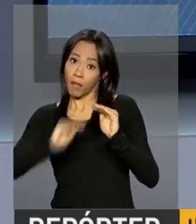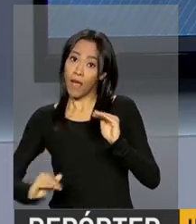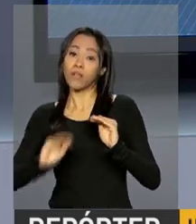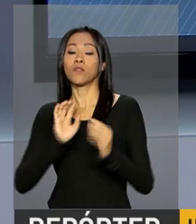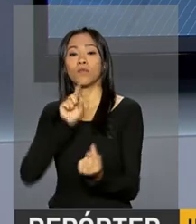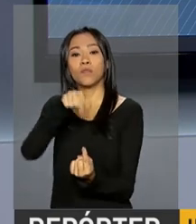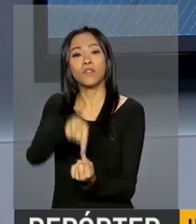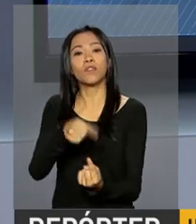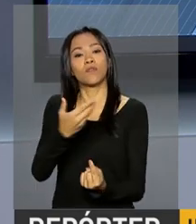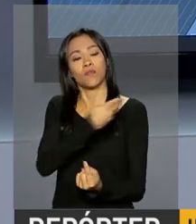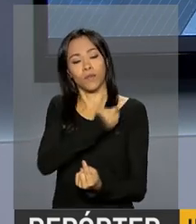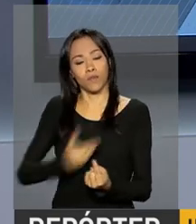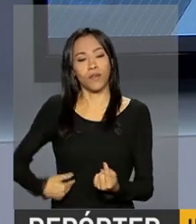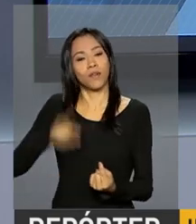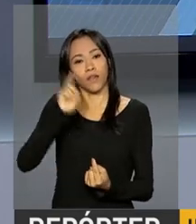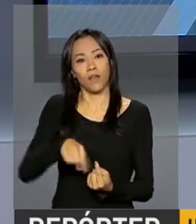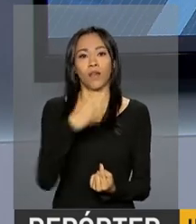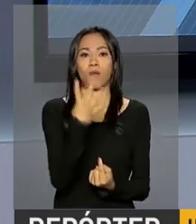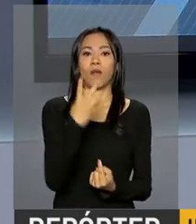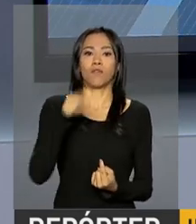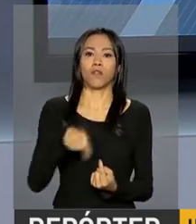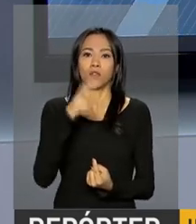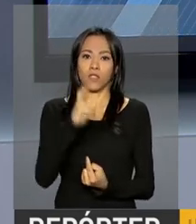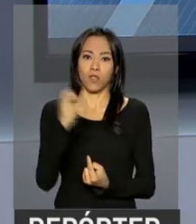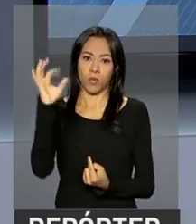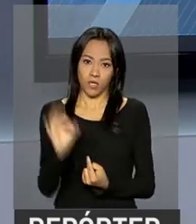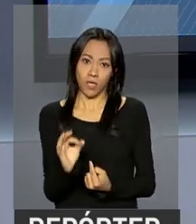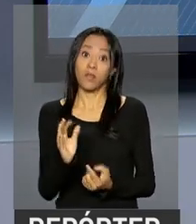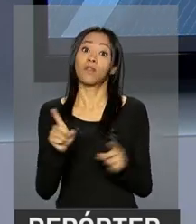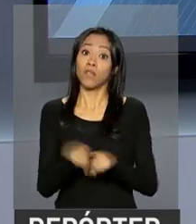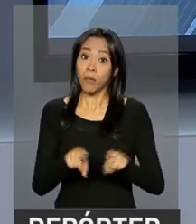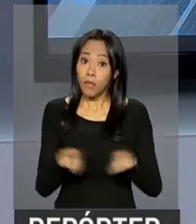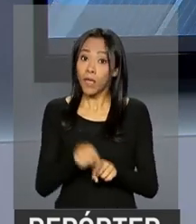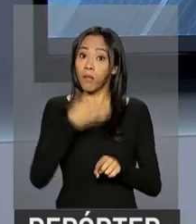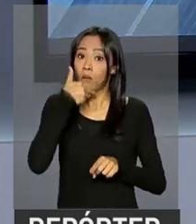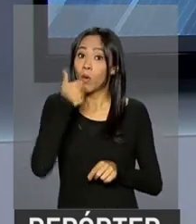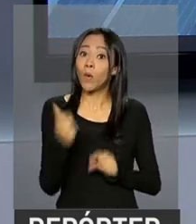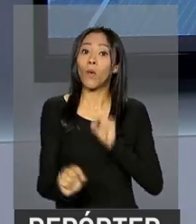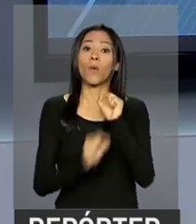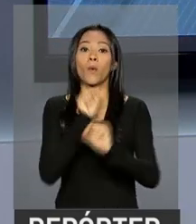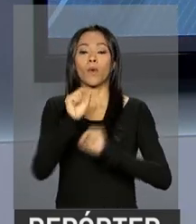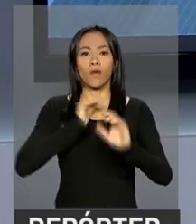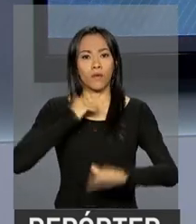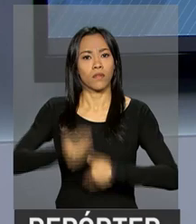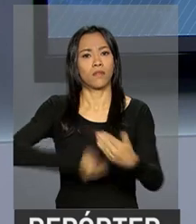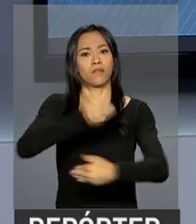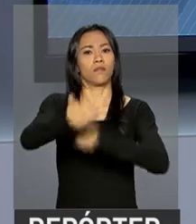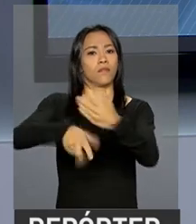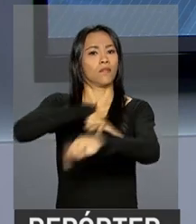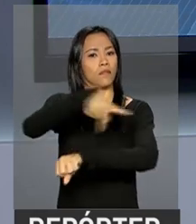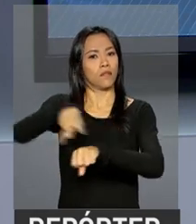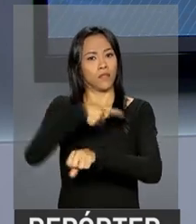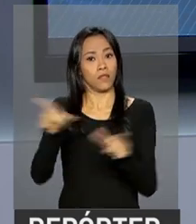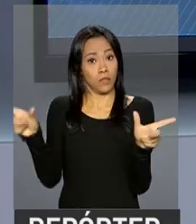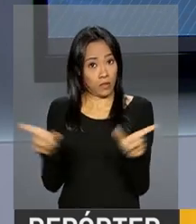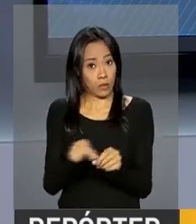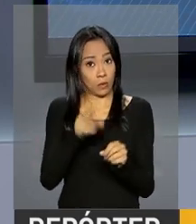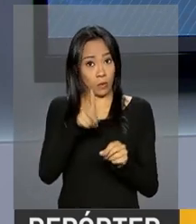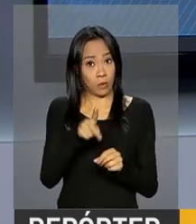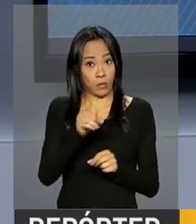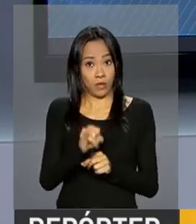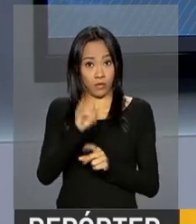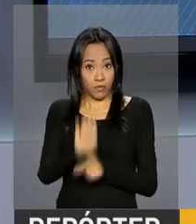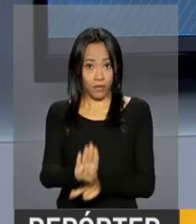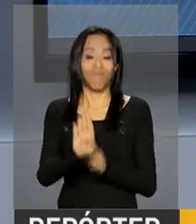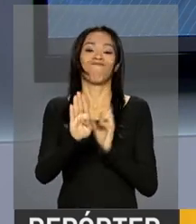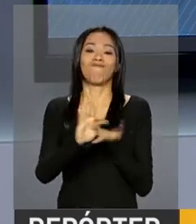do centro da Meta que é de 45% e houve melhora também na expectativa de crescimento do país o produto interno bruto